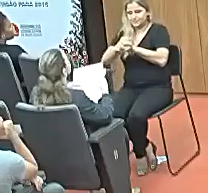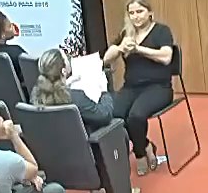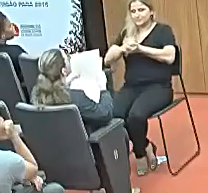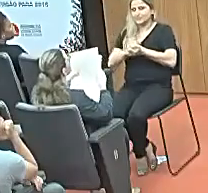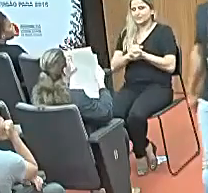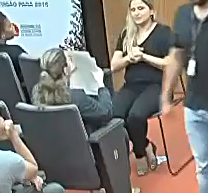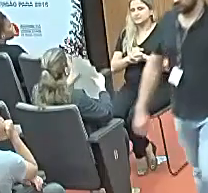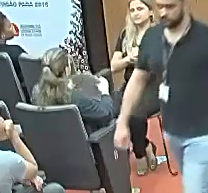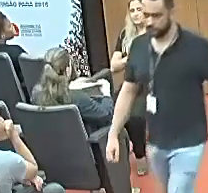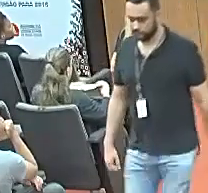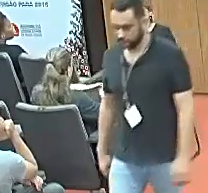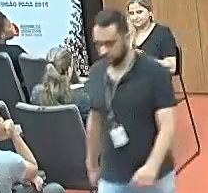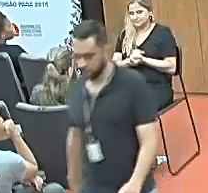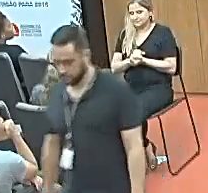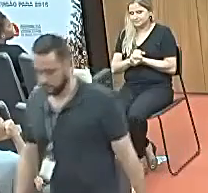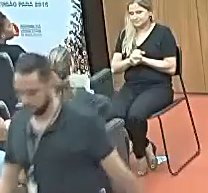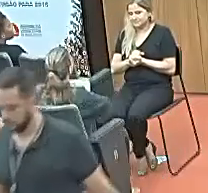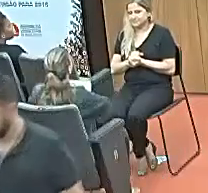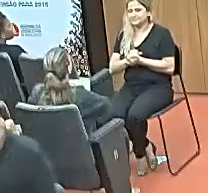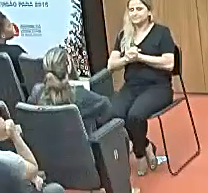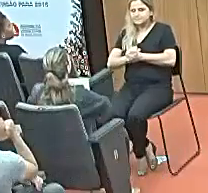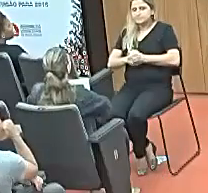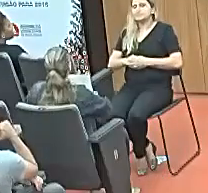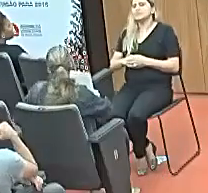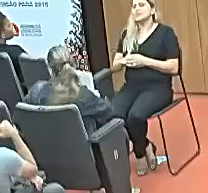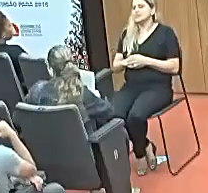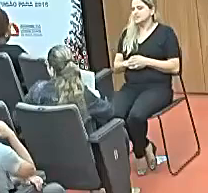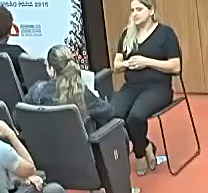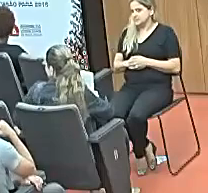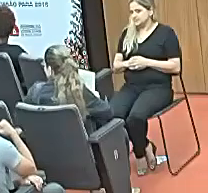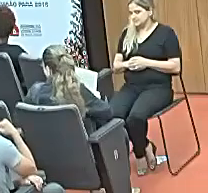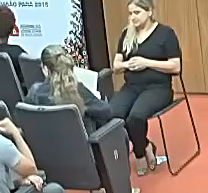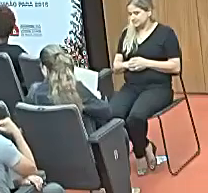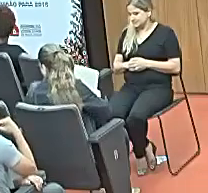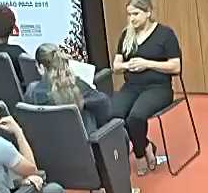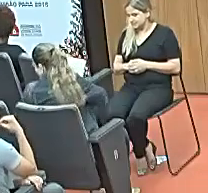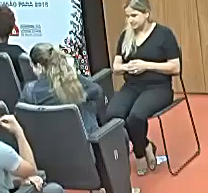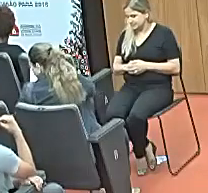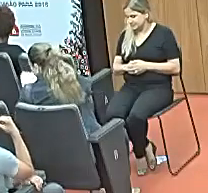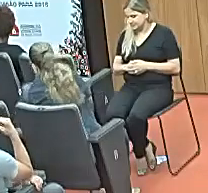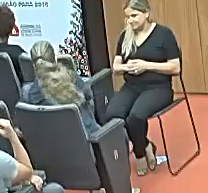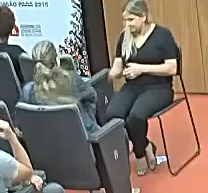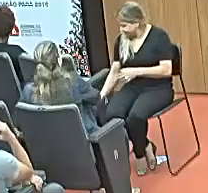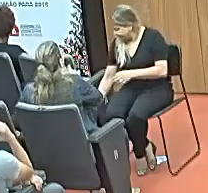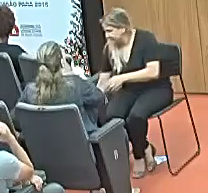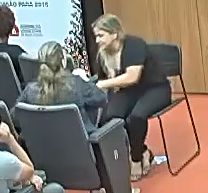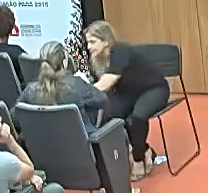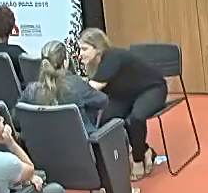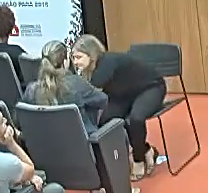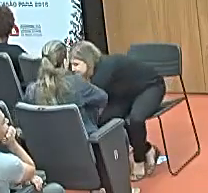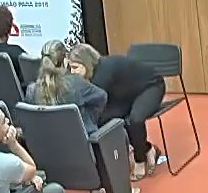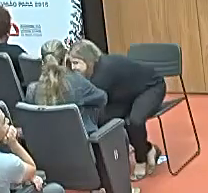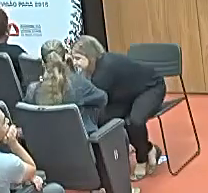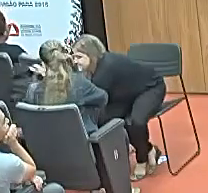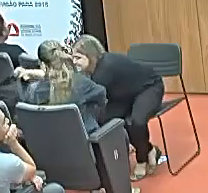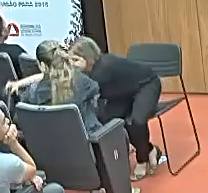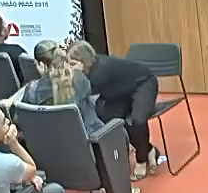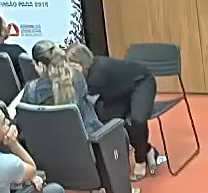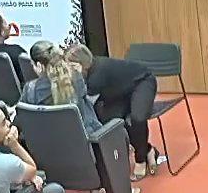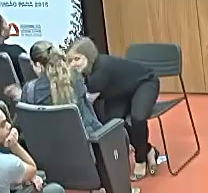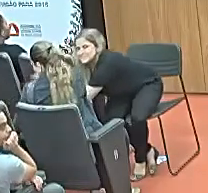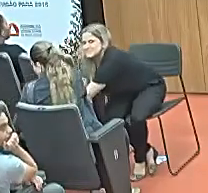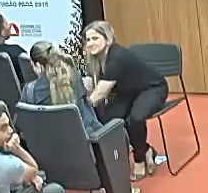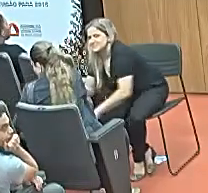salas onde está no grupo está a ter na discussão dos 71 por um tem aqui agora andam num de participantes 349